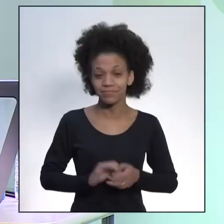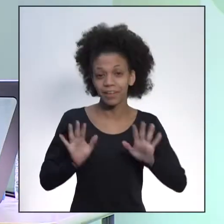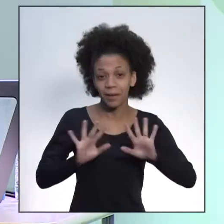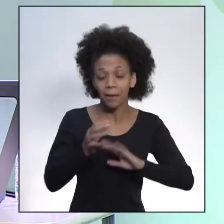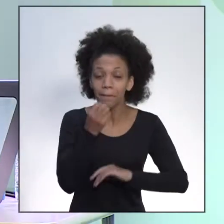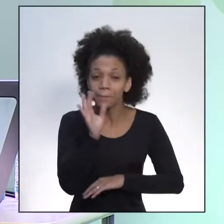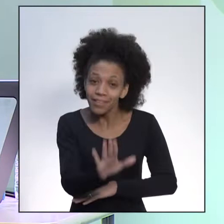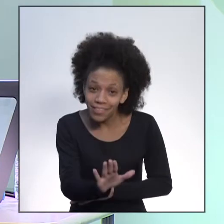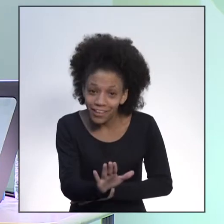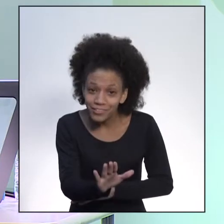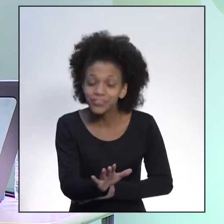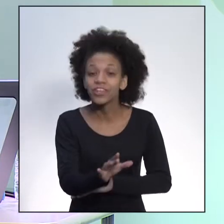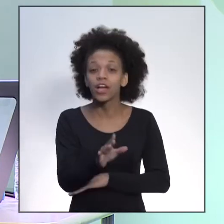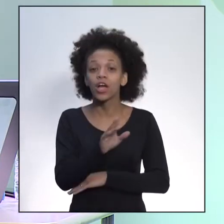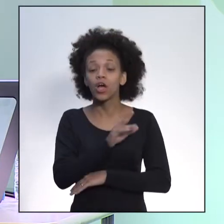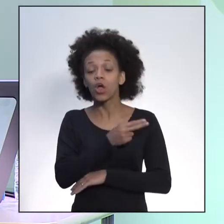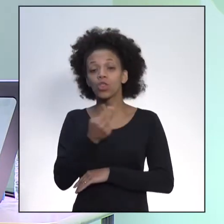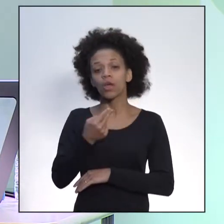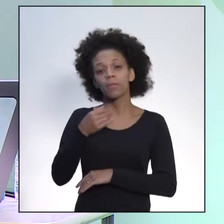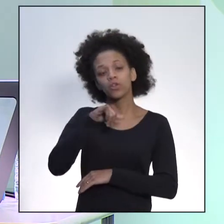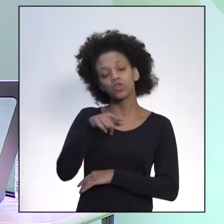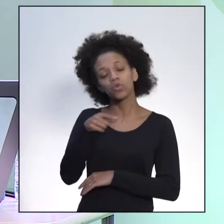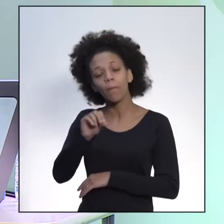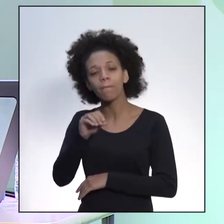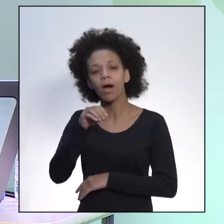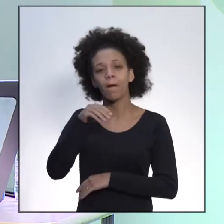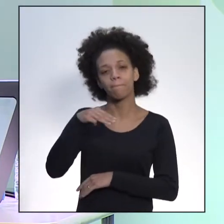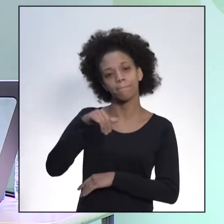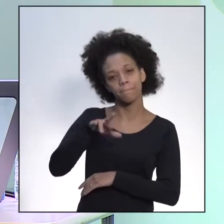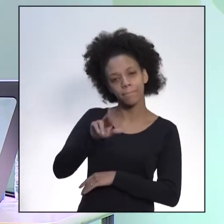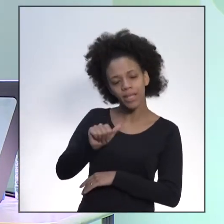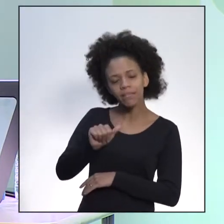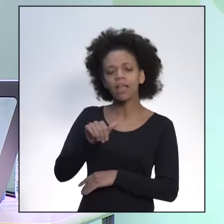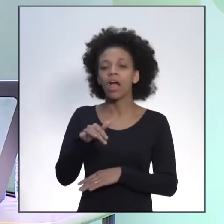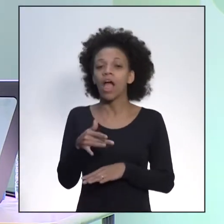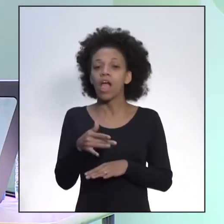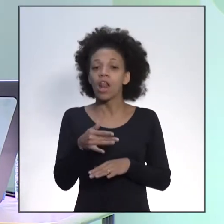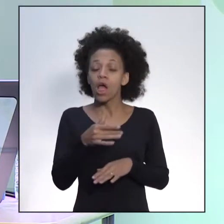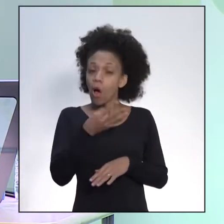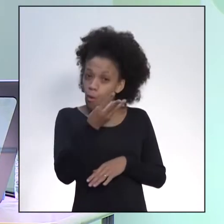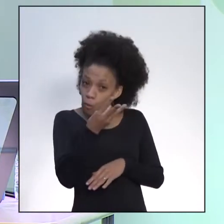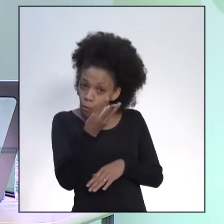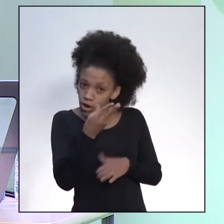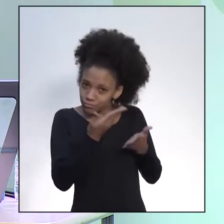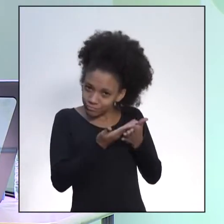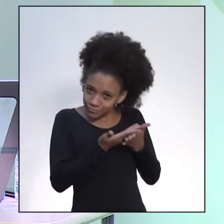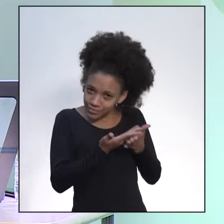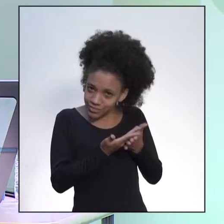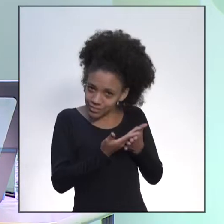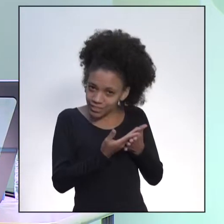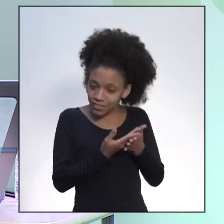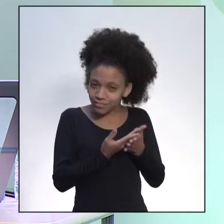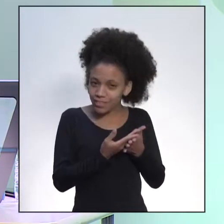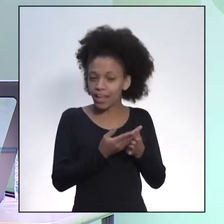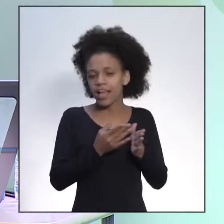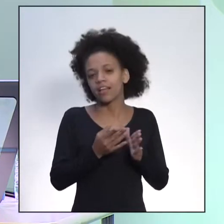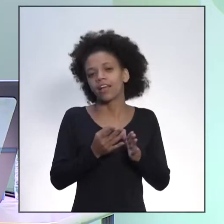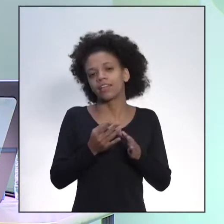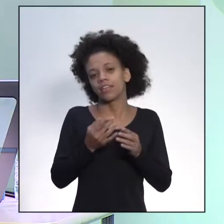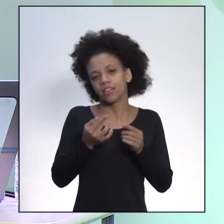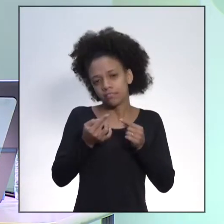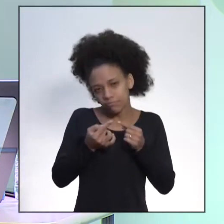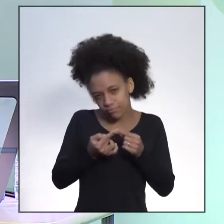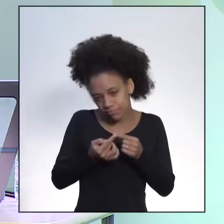Boa tarde, meu nome é João Paulo Almeida, sou professor. Este é o 4º programa da série VVC. Lembrando, a gente faz isso no início de